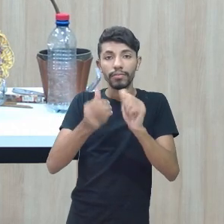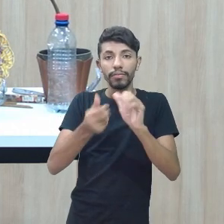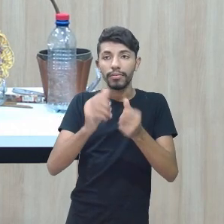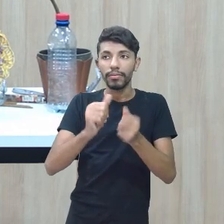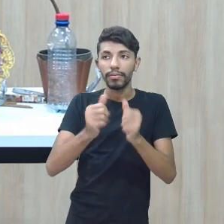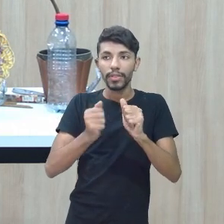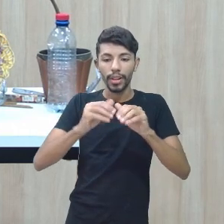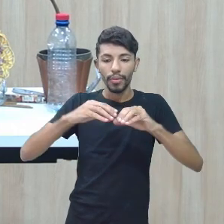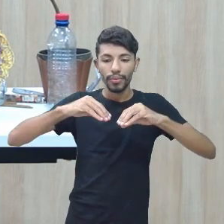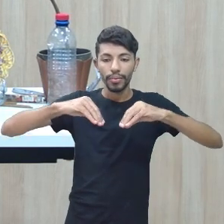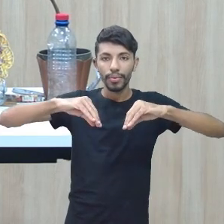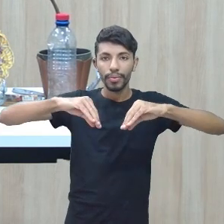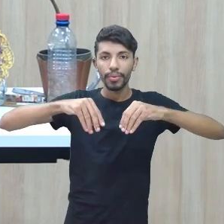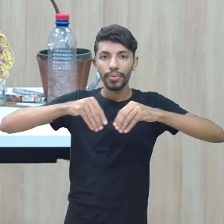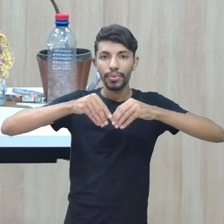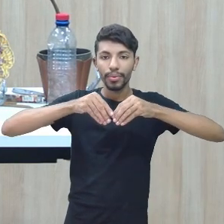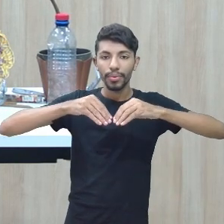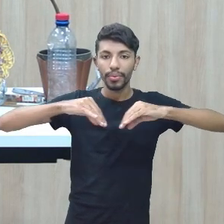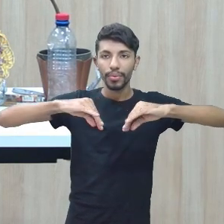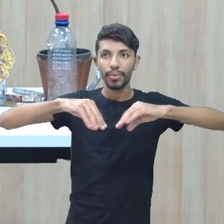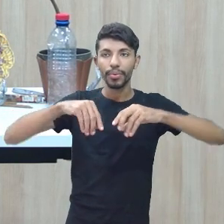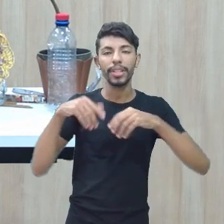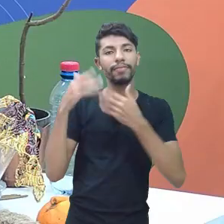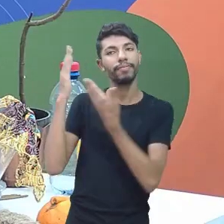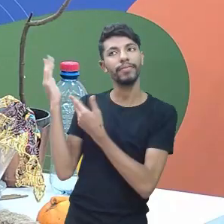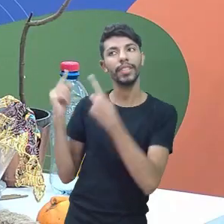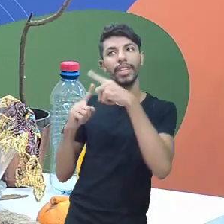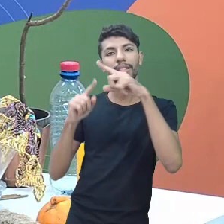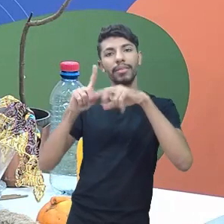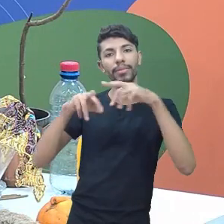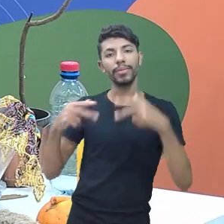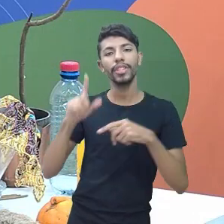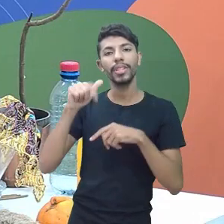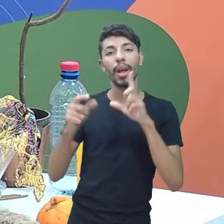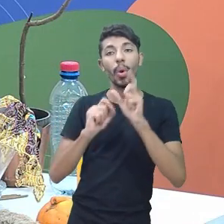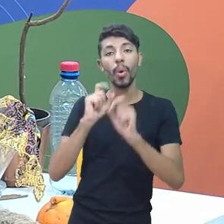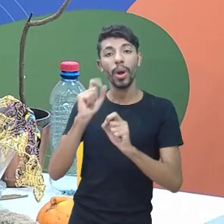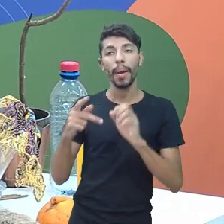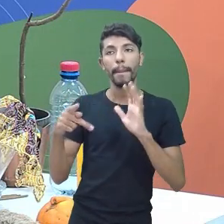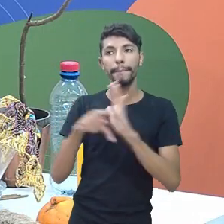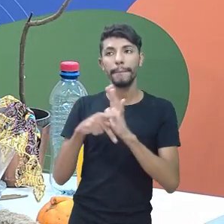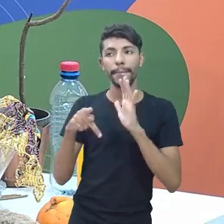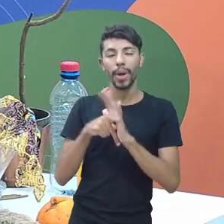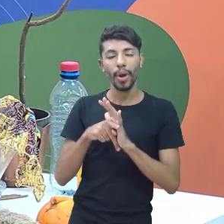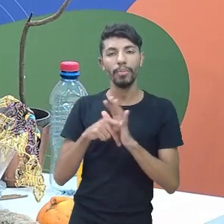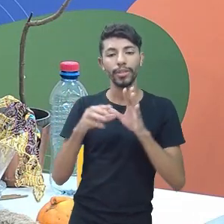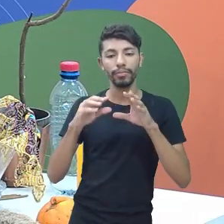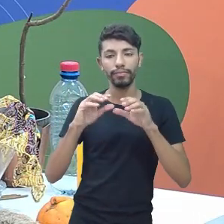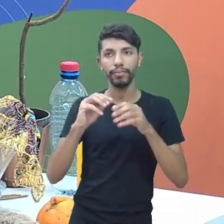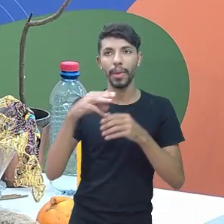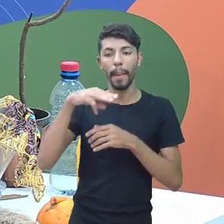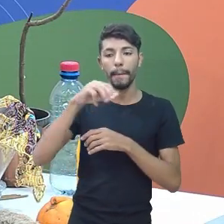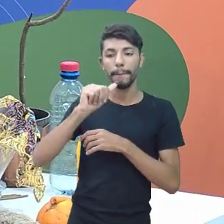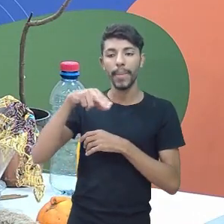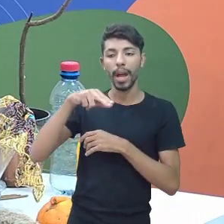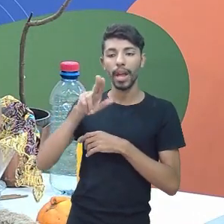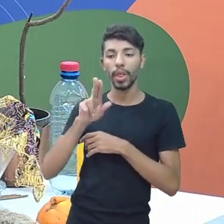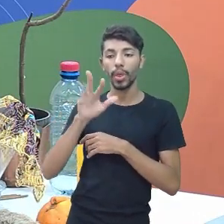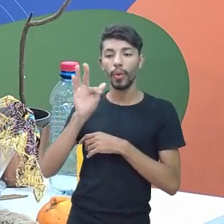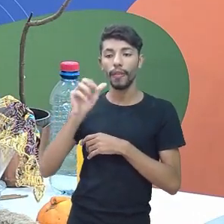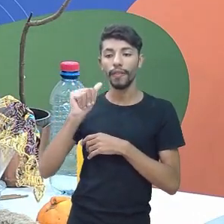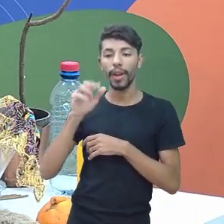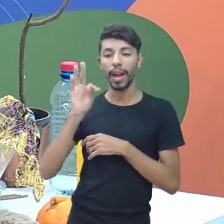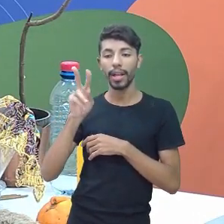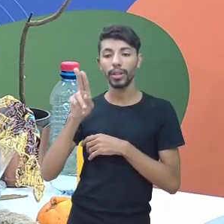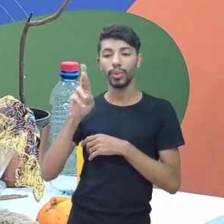dizer que esse objeto é um manufaturado. Ele foi extraído, a matéria-prima, né, que é a